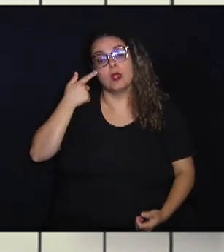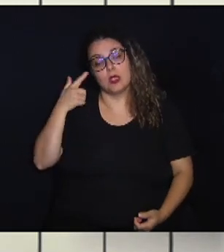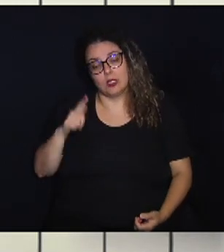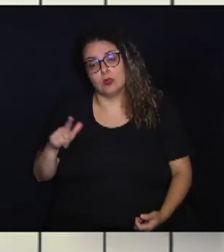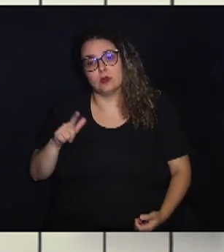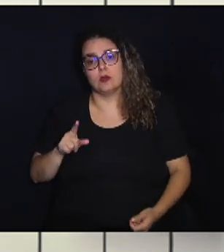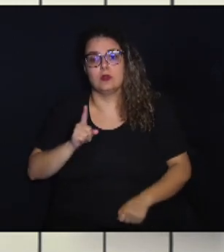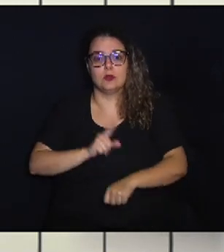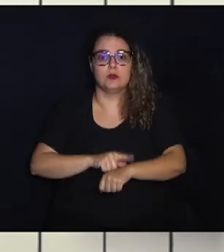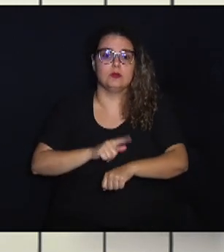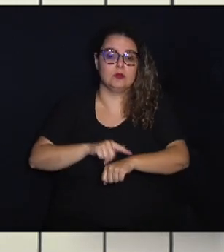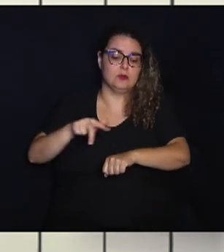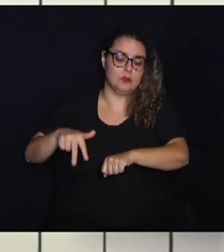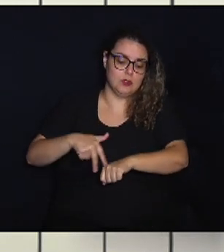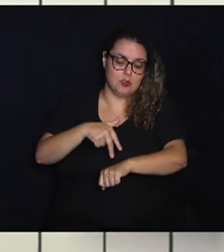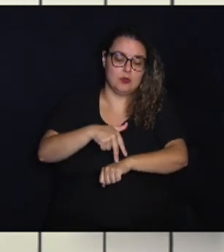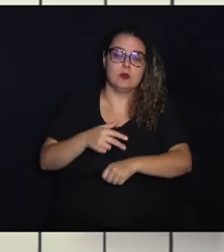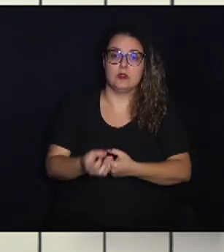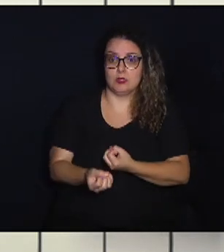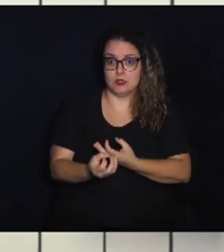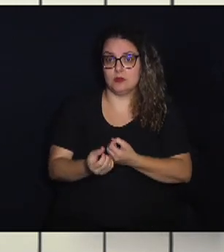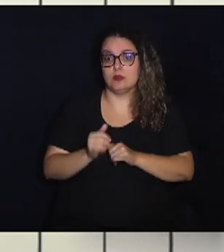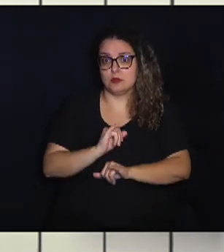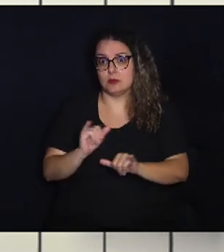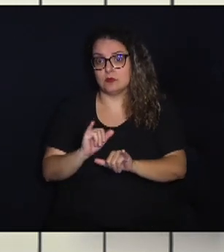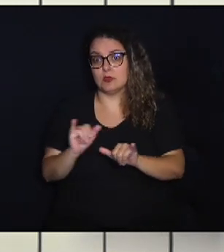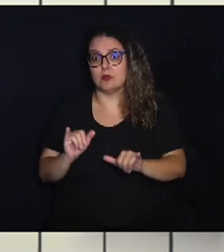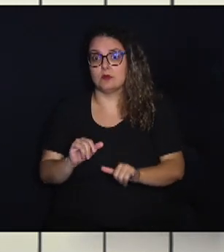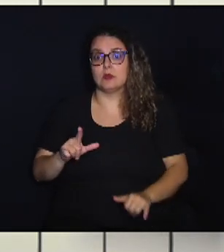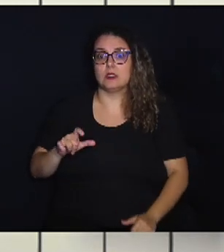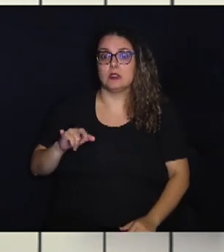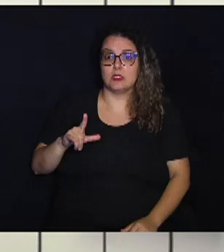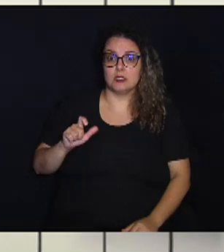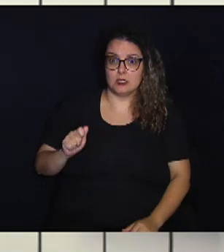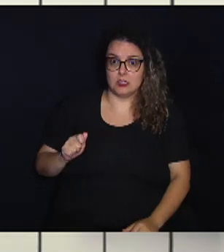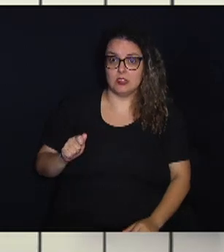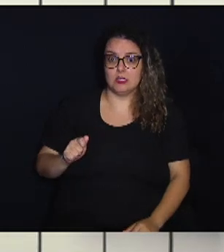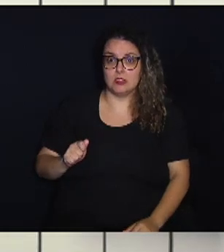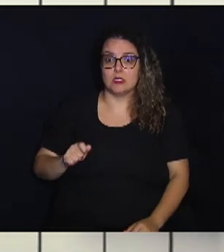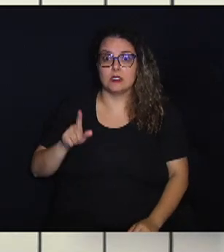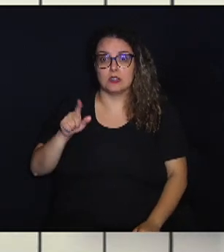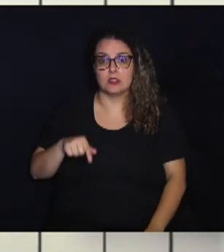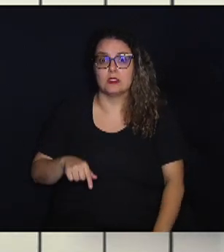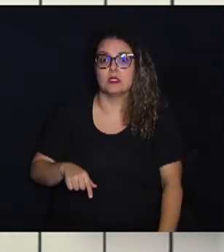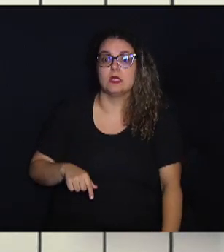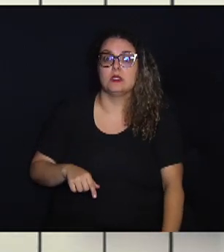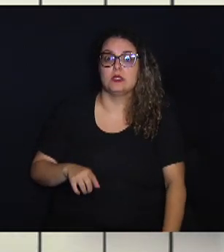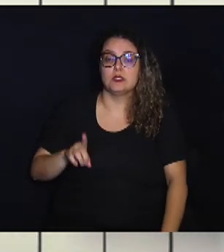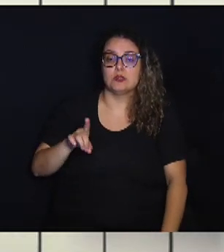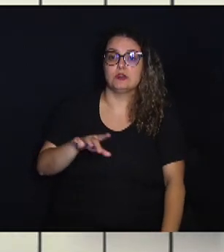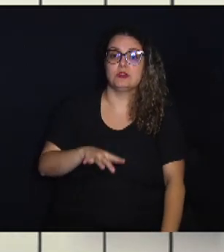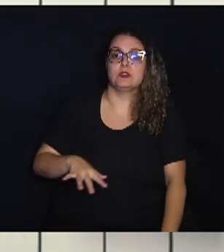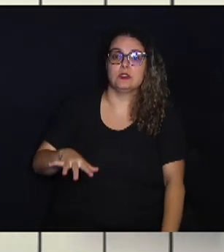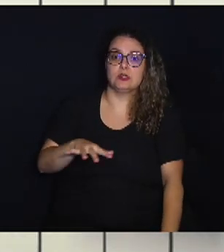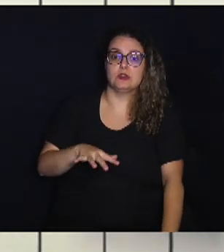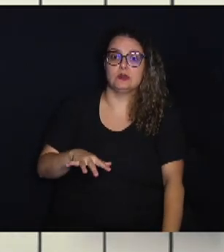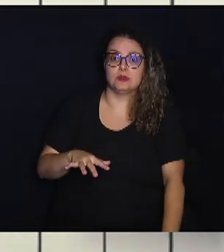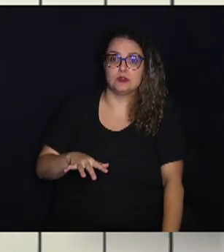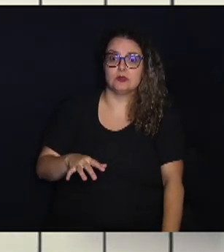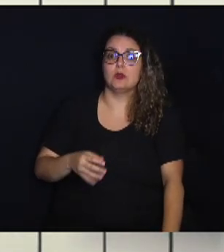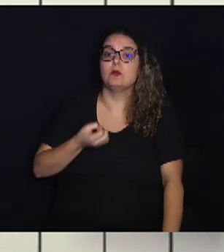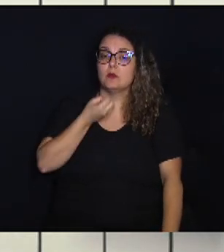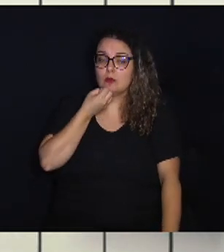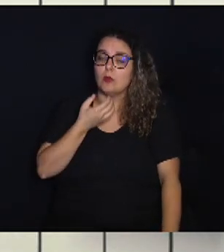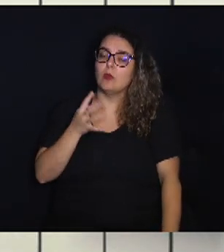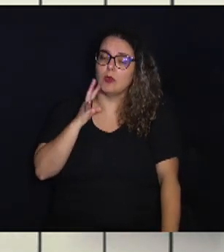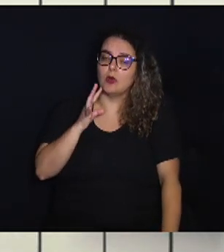a disponibilidade do tempo, as informações que foram passadas aqui pela Leila Sarubi, que é a diretora. Muito bacana